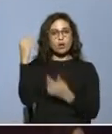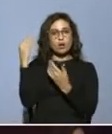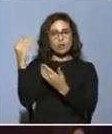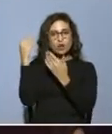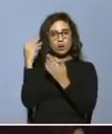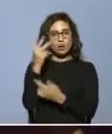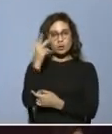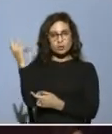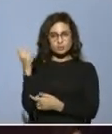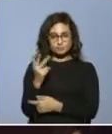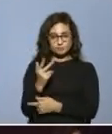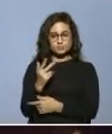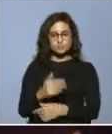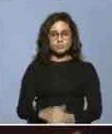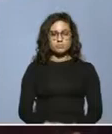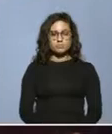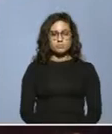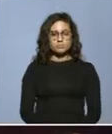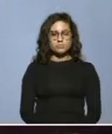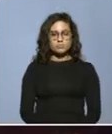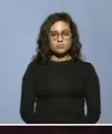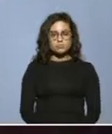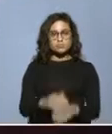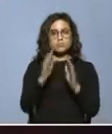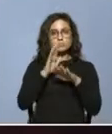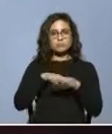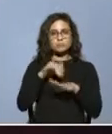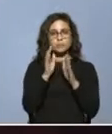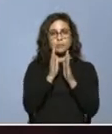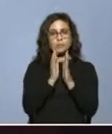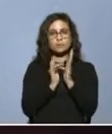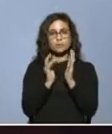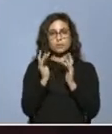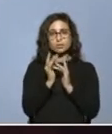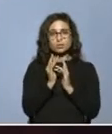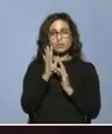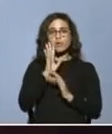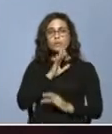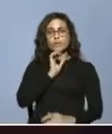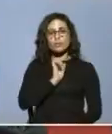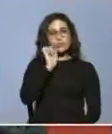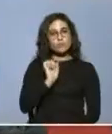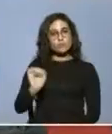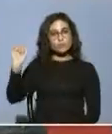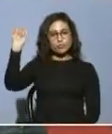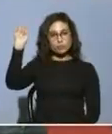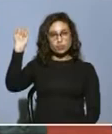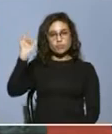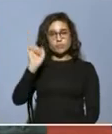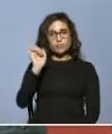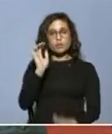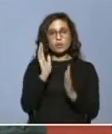glória. Por nosso Senhor Jesus Cristo, vosso Filho, que é